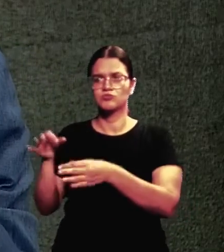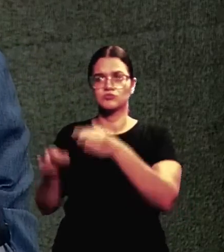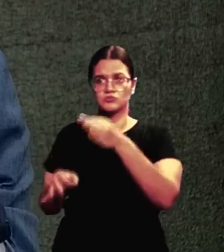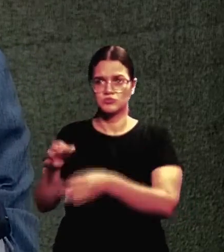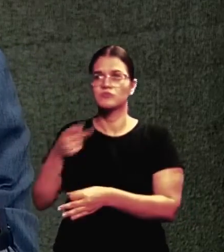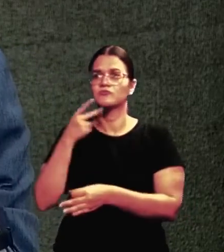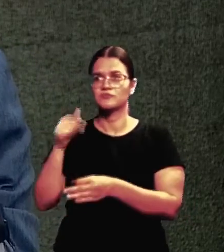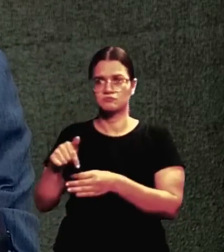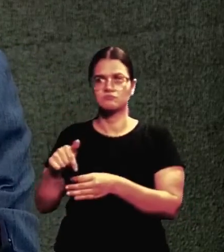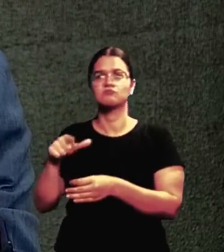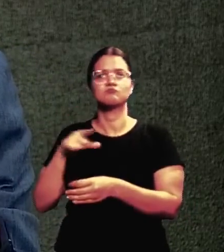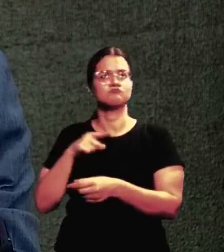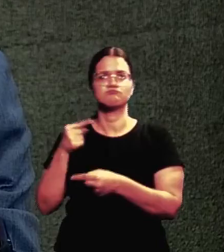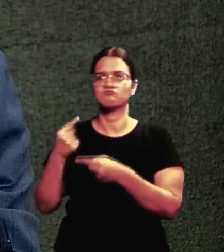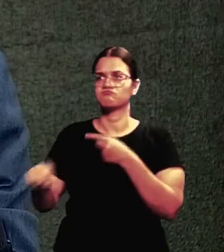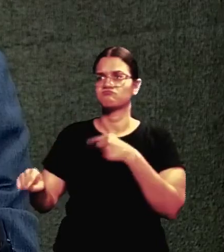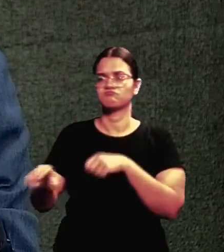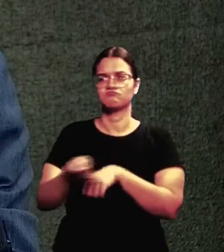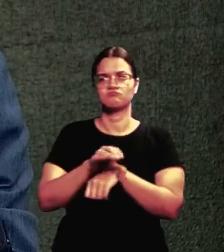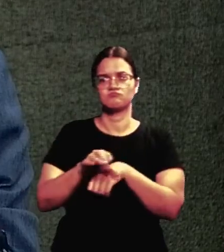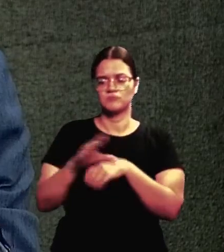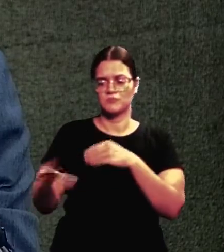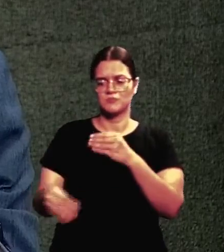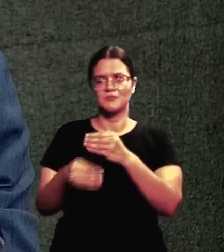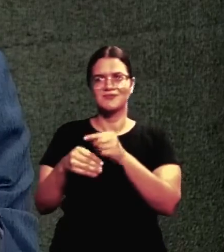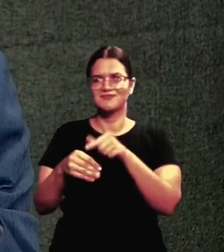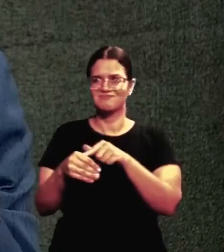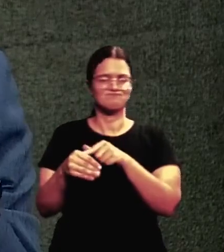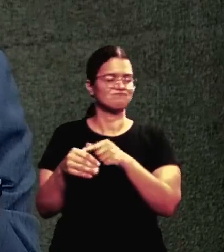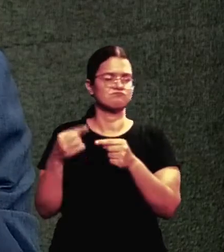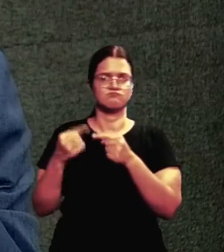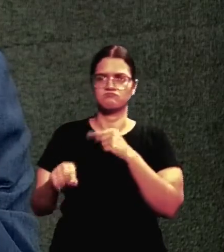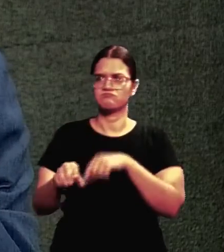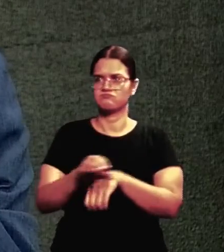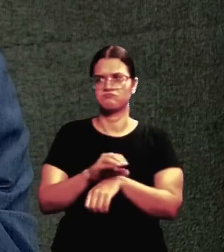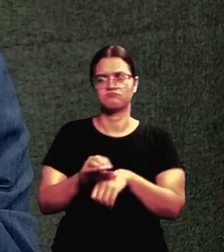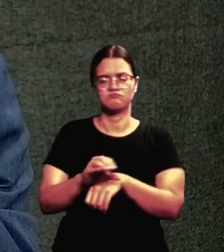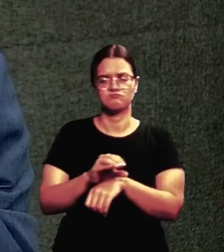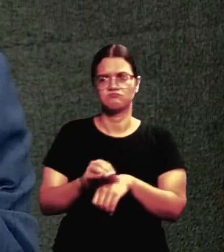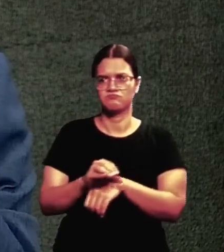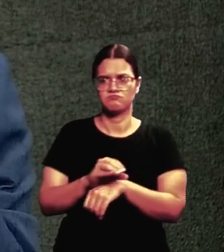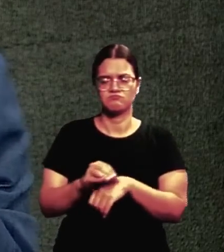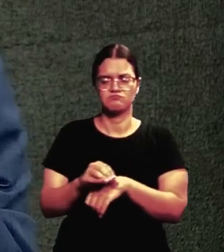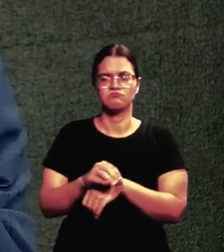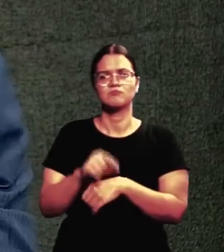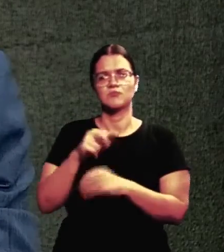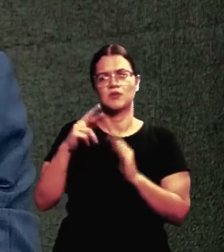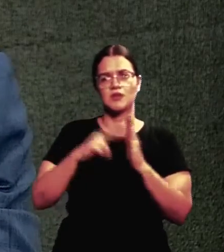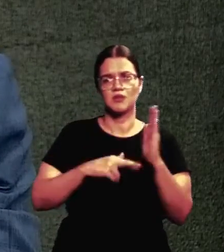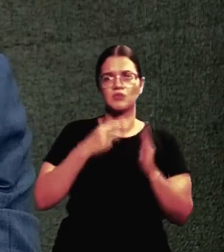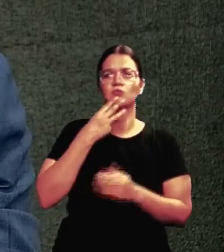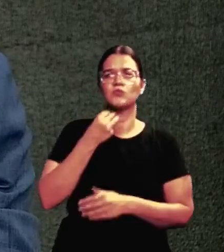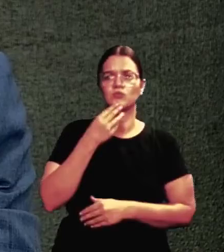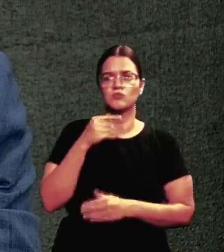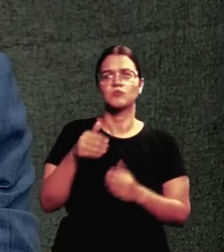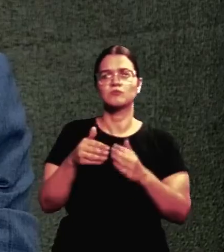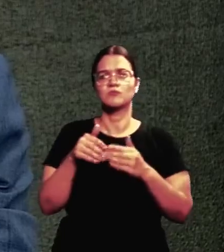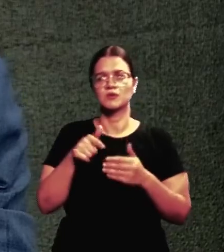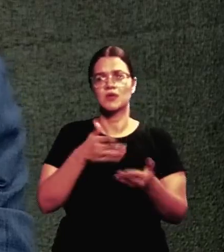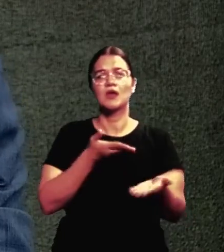da Câmara manifestou pela inconstitucionalidade da emenda apresentada pelo vereador Thiago, relator William Veloso,